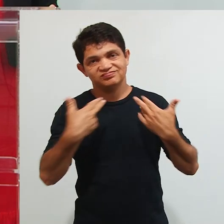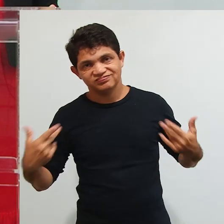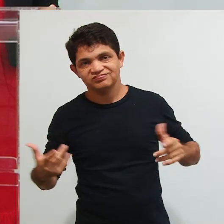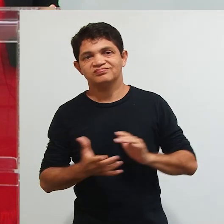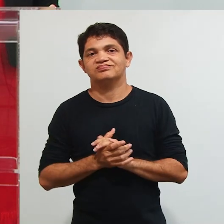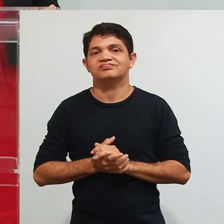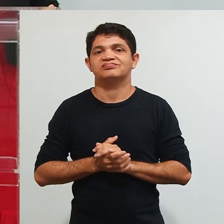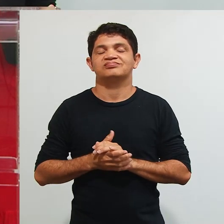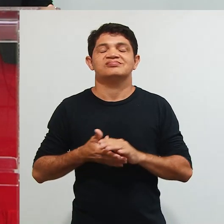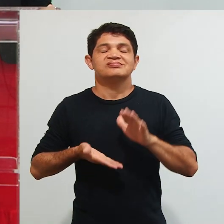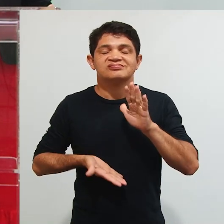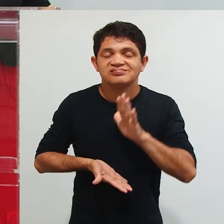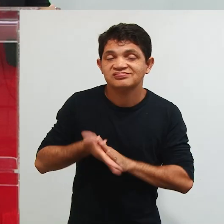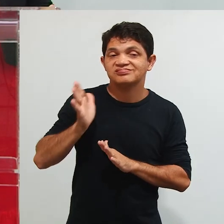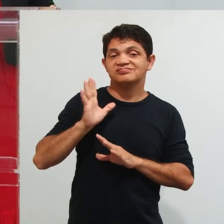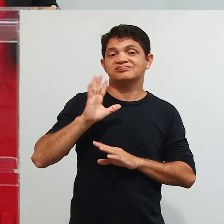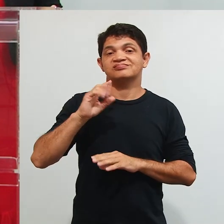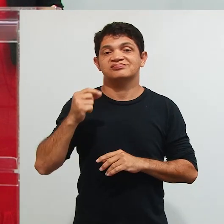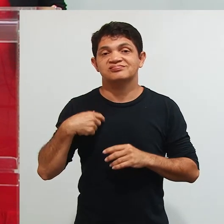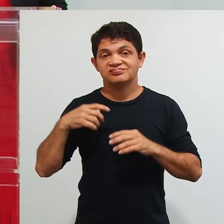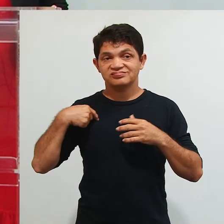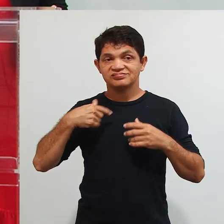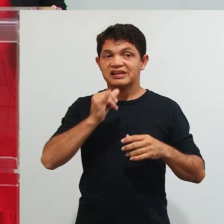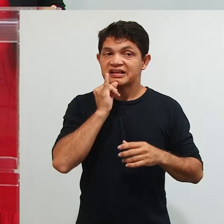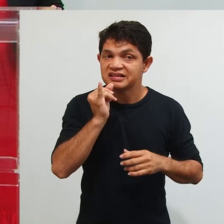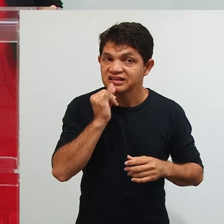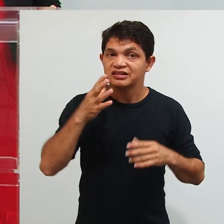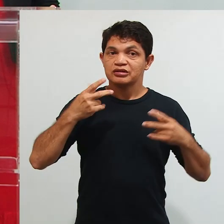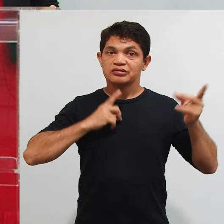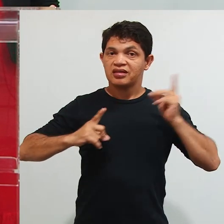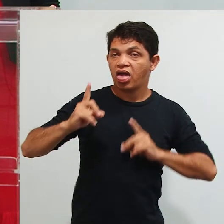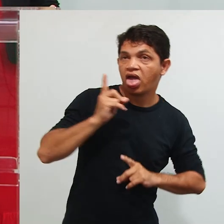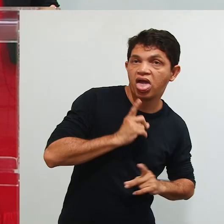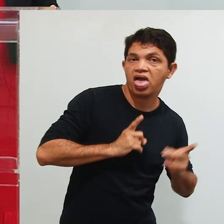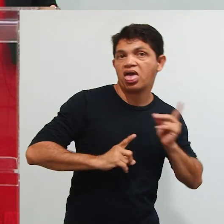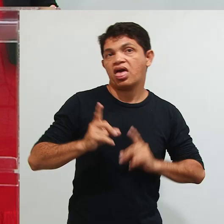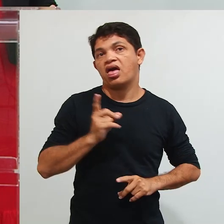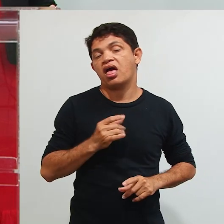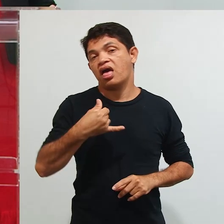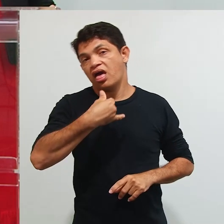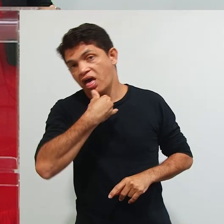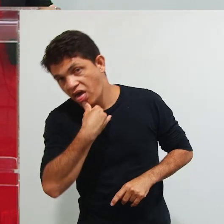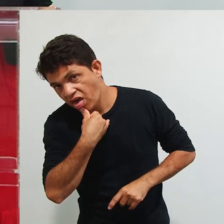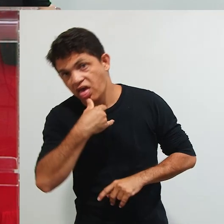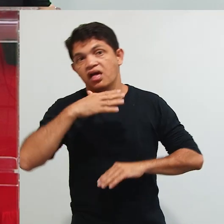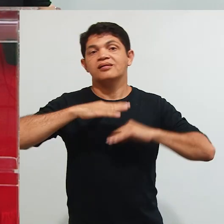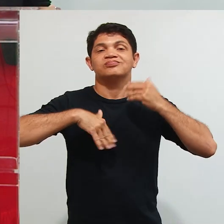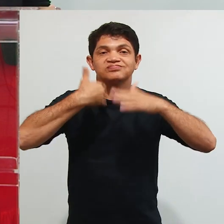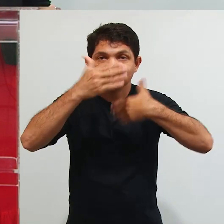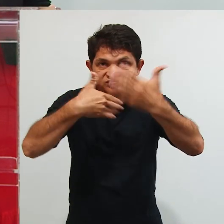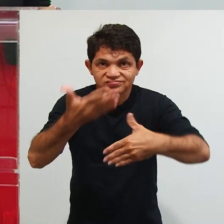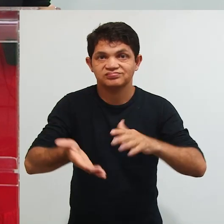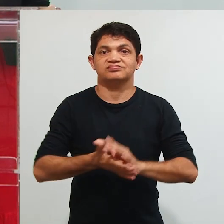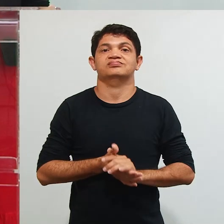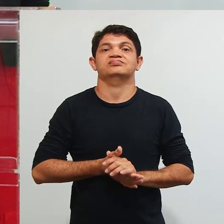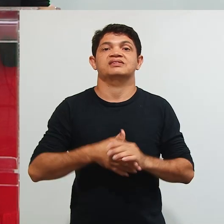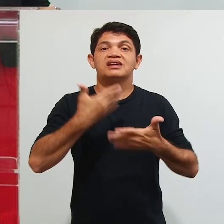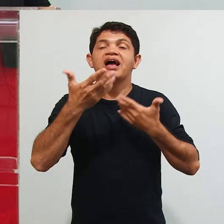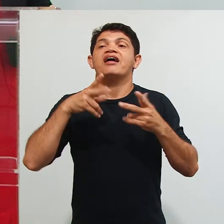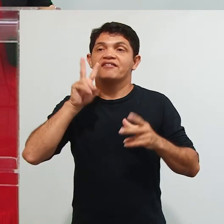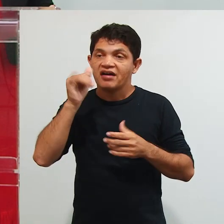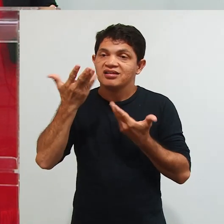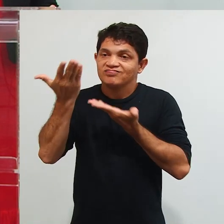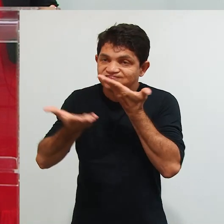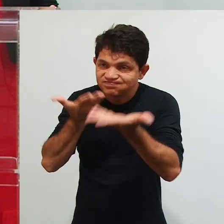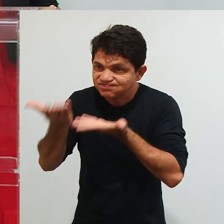patologia de passagem, por exemplo, hoje eu posso estar deprimida, né, mas aí a partir do momento que eu vou fazer o